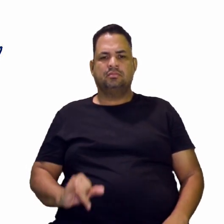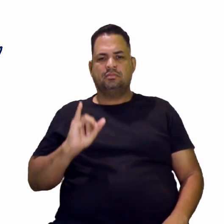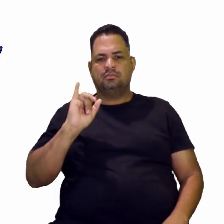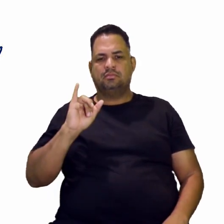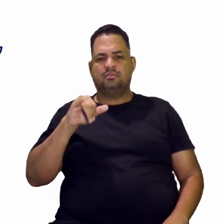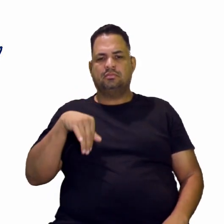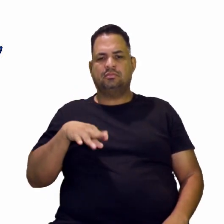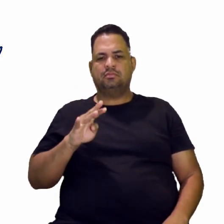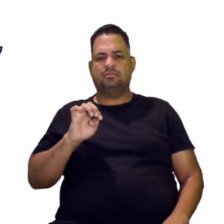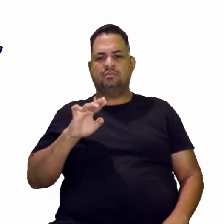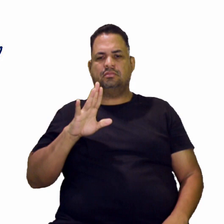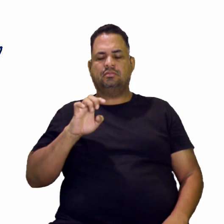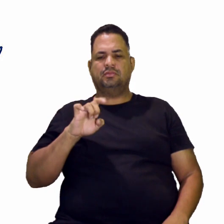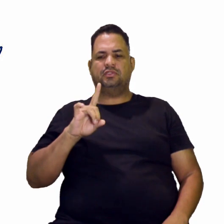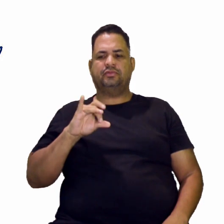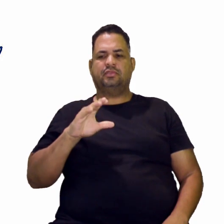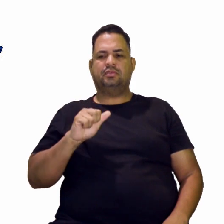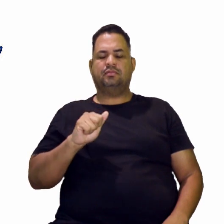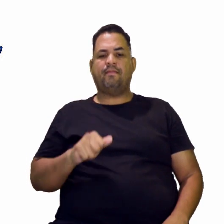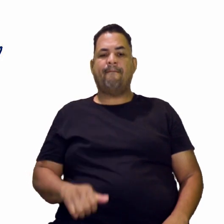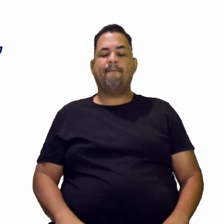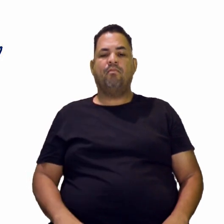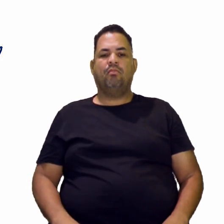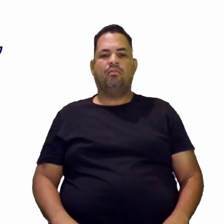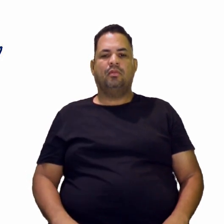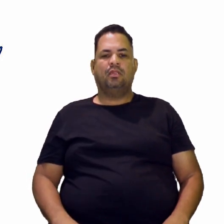intraespecífica e aqui é interespecífica.